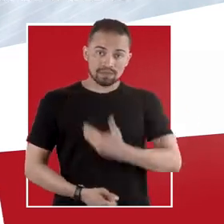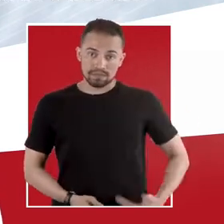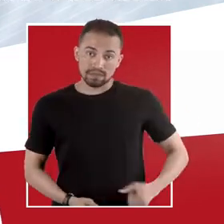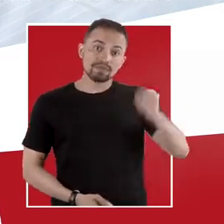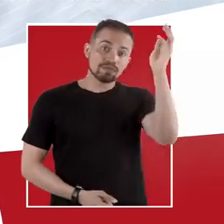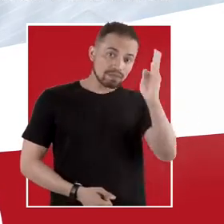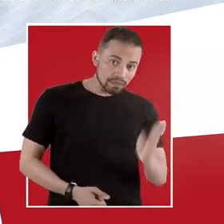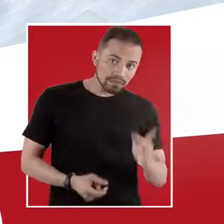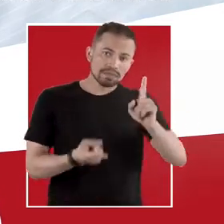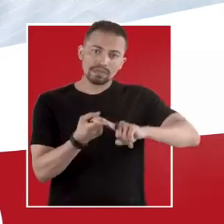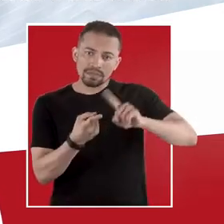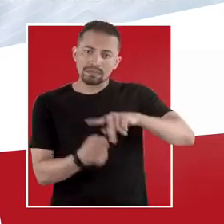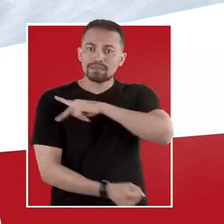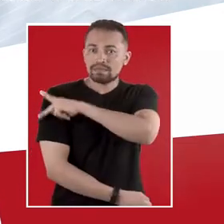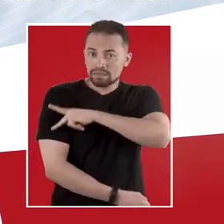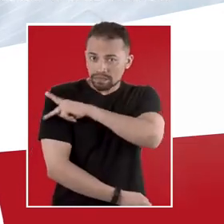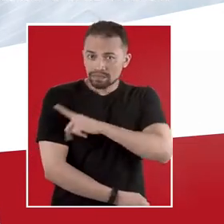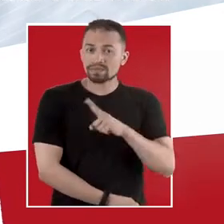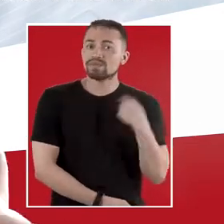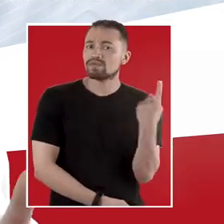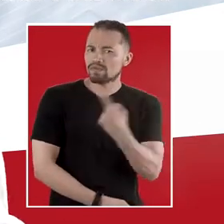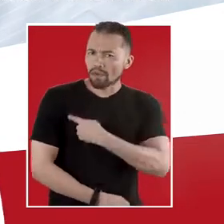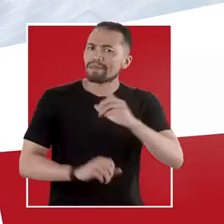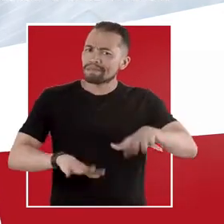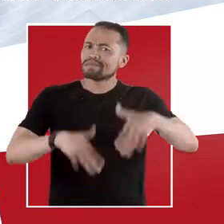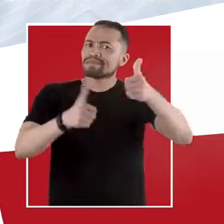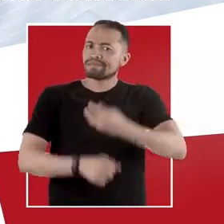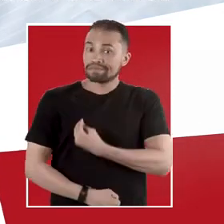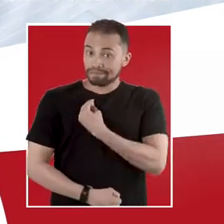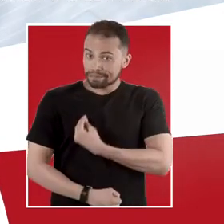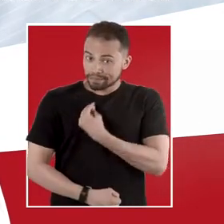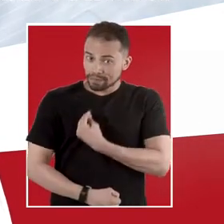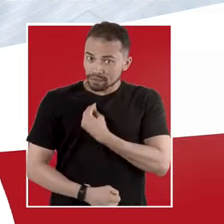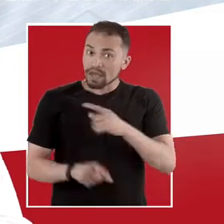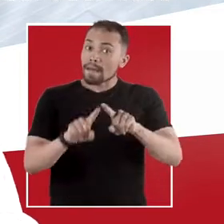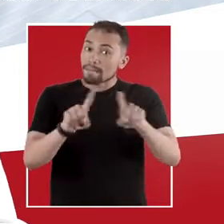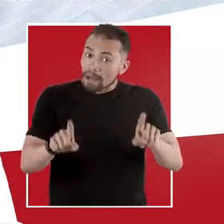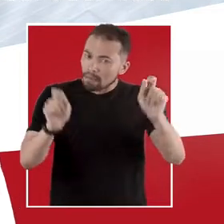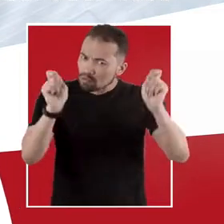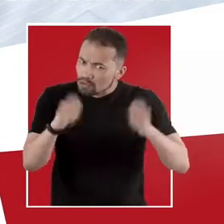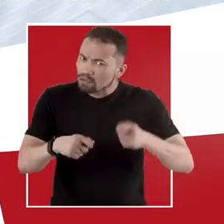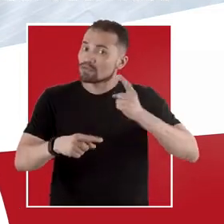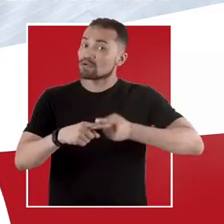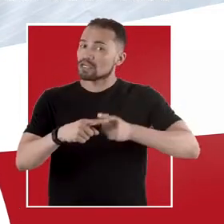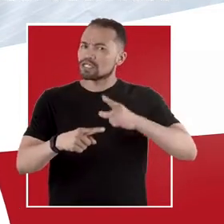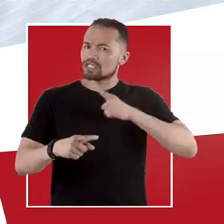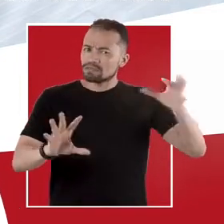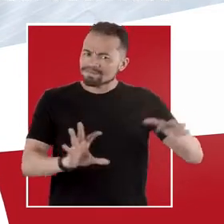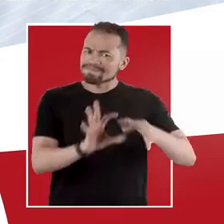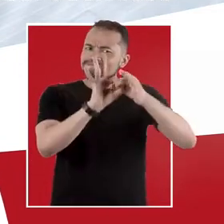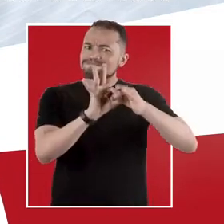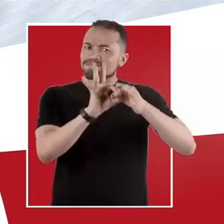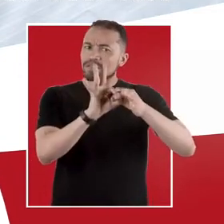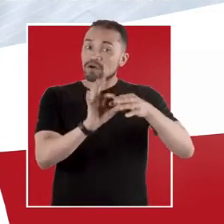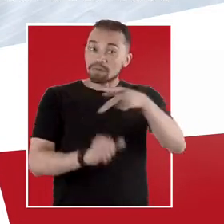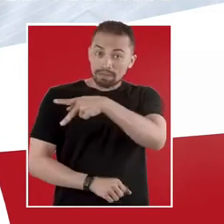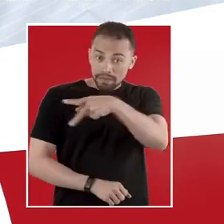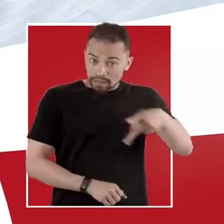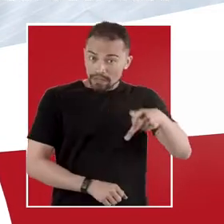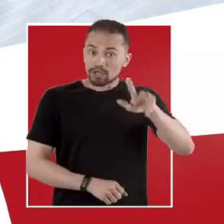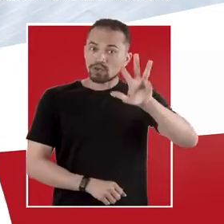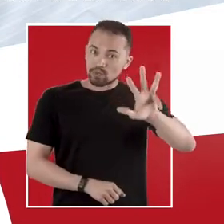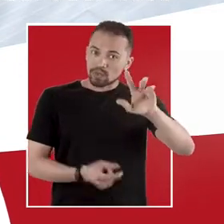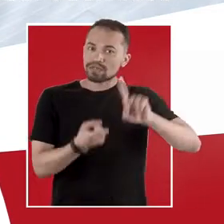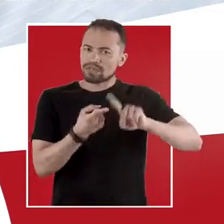Com o PT governando o Brasil e o Piauí, nossa gente melhorou de vida. Isso só foi possível porque havia sintonia